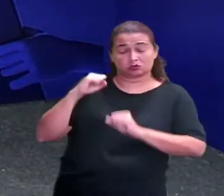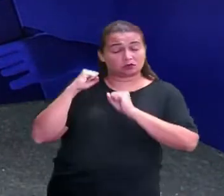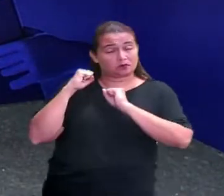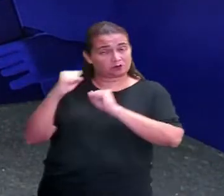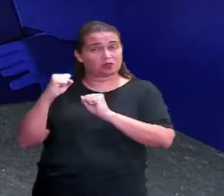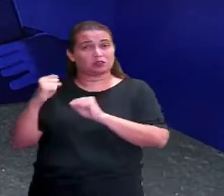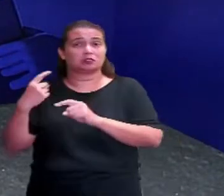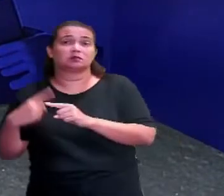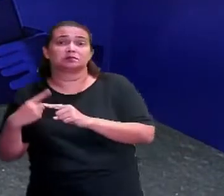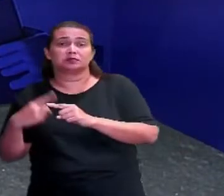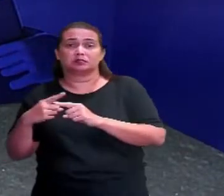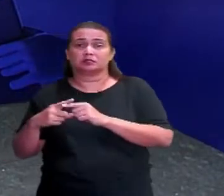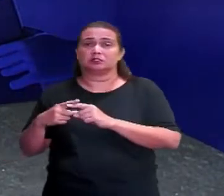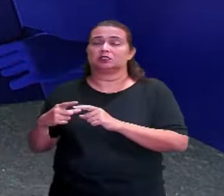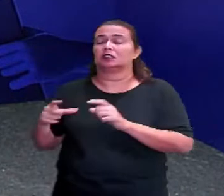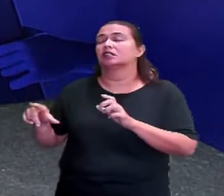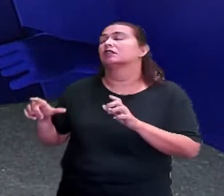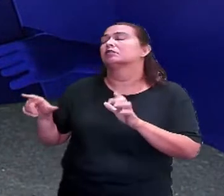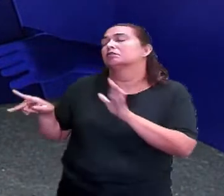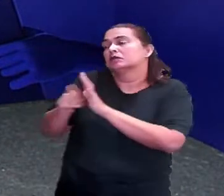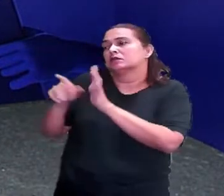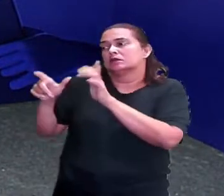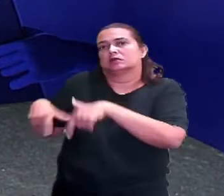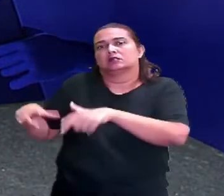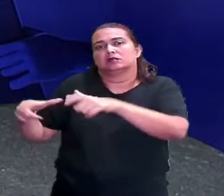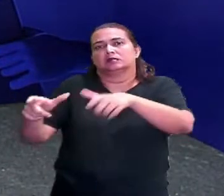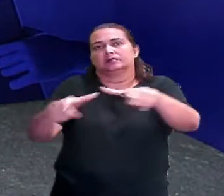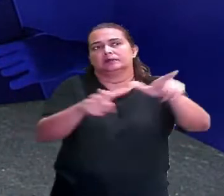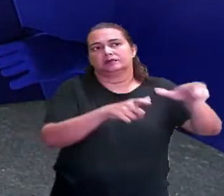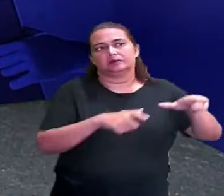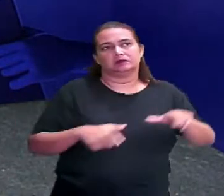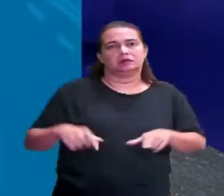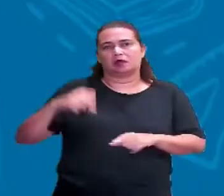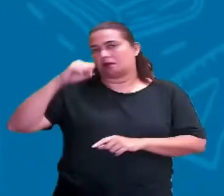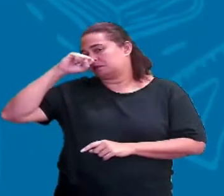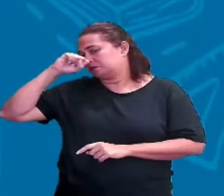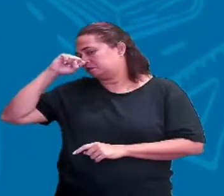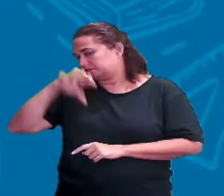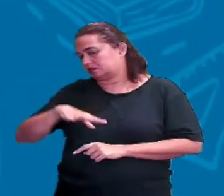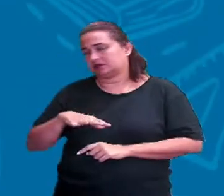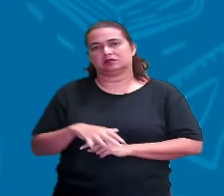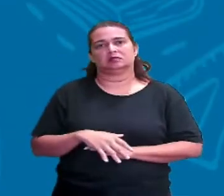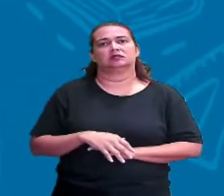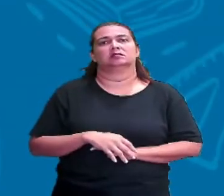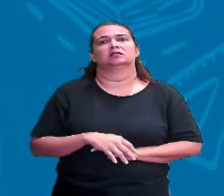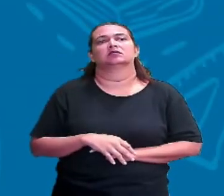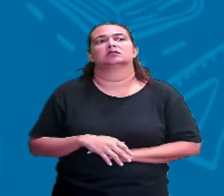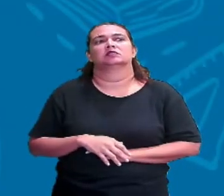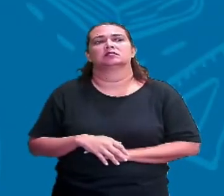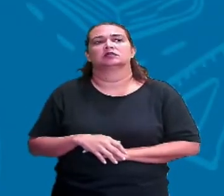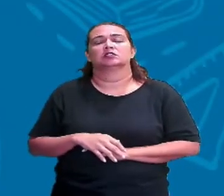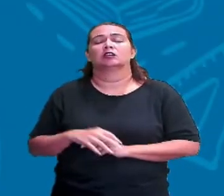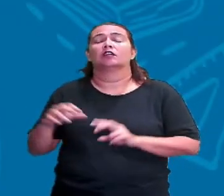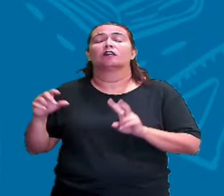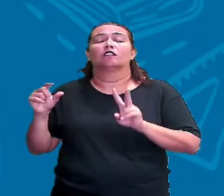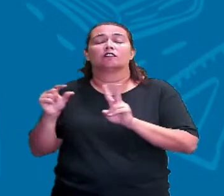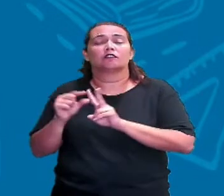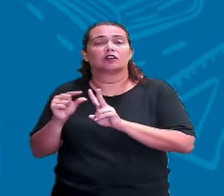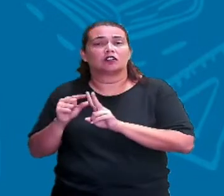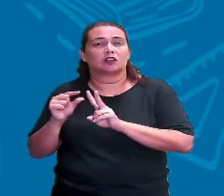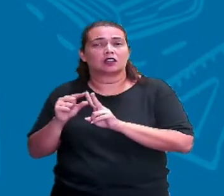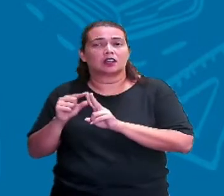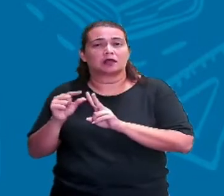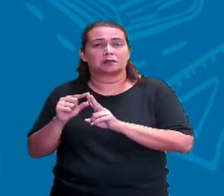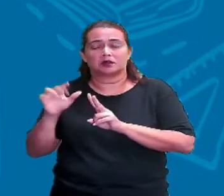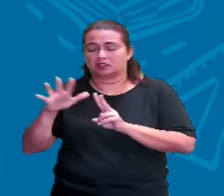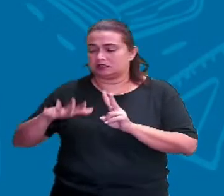regionalismo com uso pejorativo, né, fala ou vocabulário próprio de um grupo determinado de pessoas